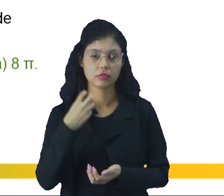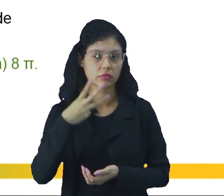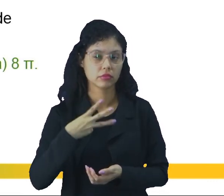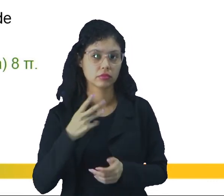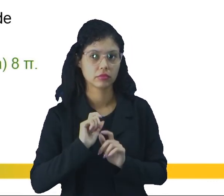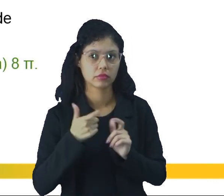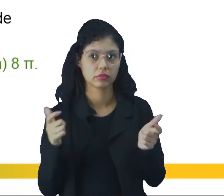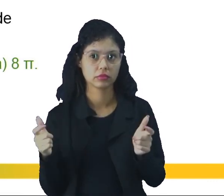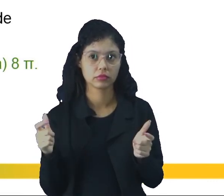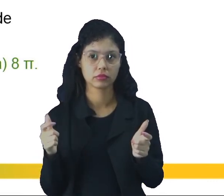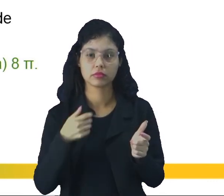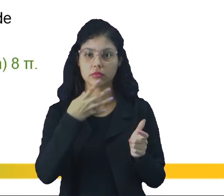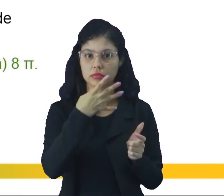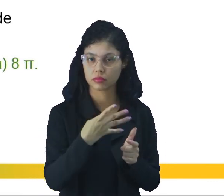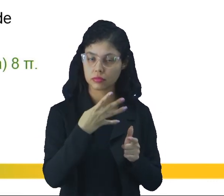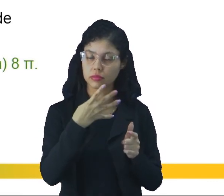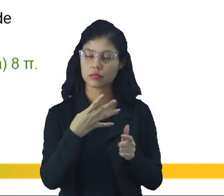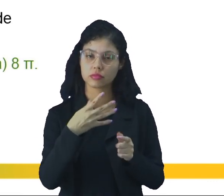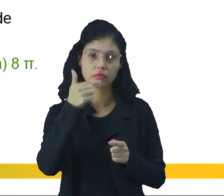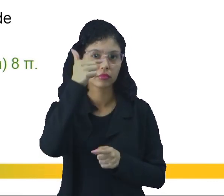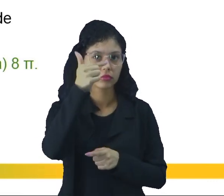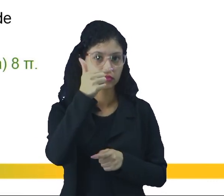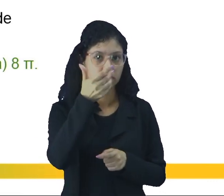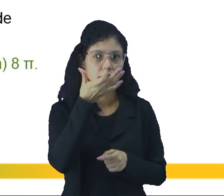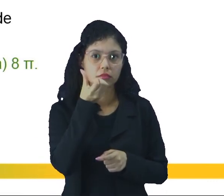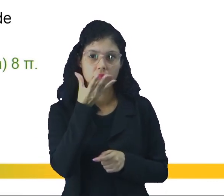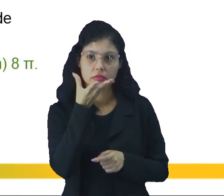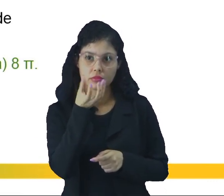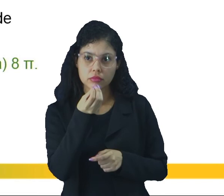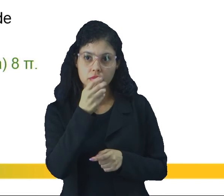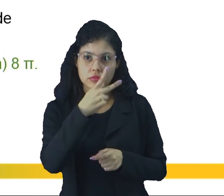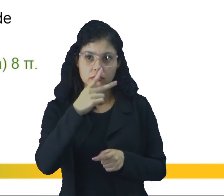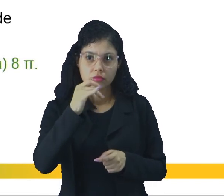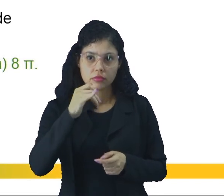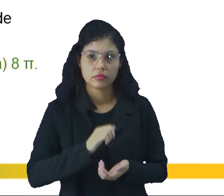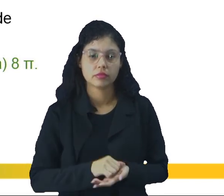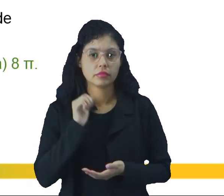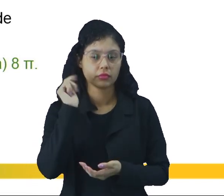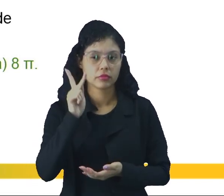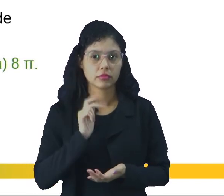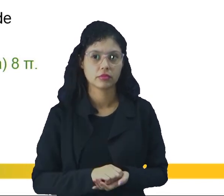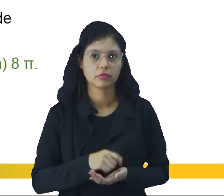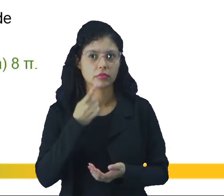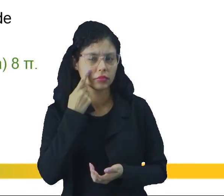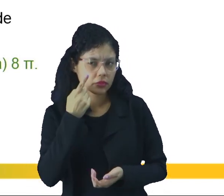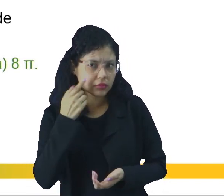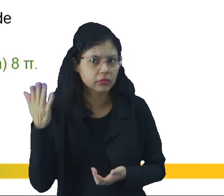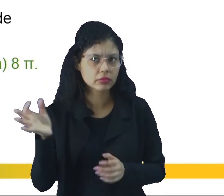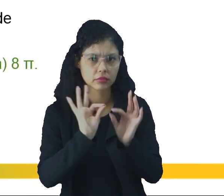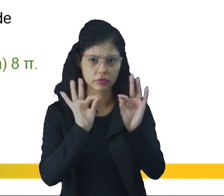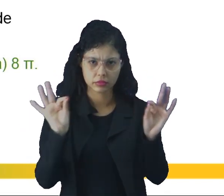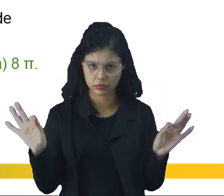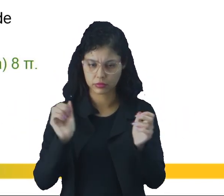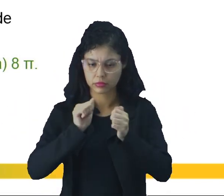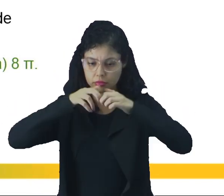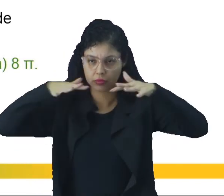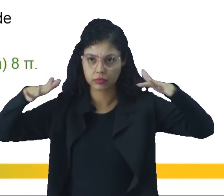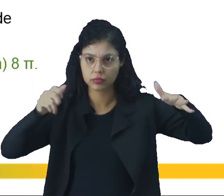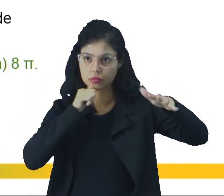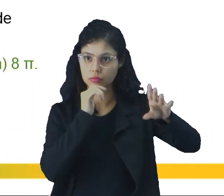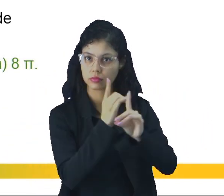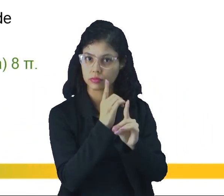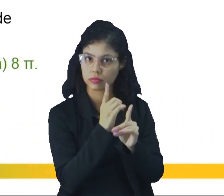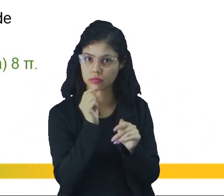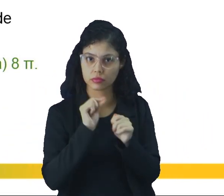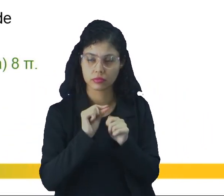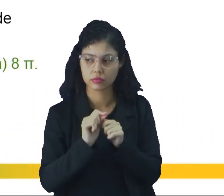é o maior, 4 ao quadrado, 16, 16π, certo? Preste atenção, a medida de área de ampliação será